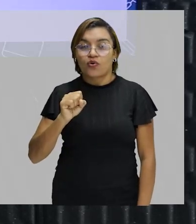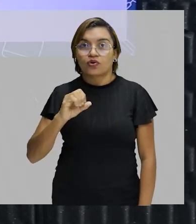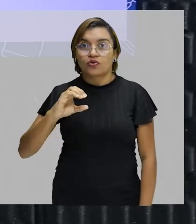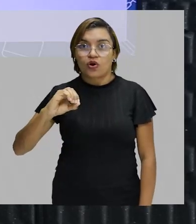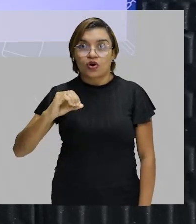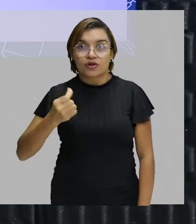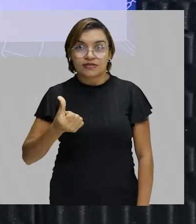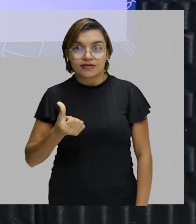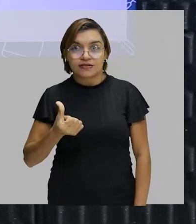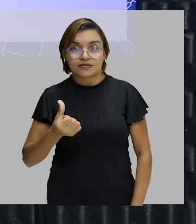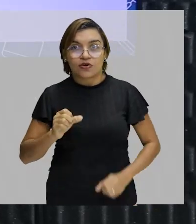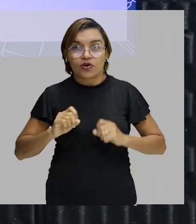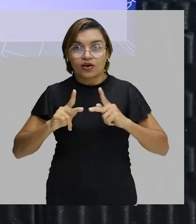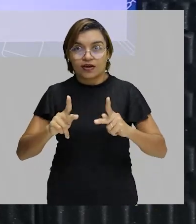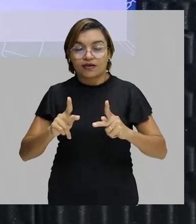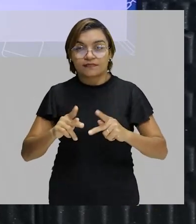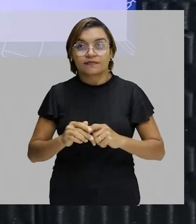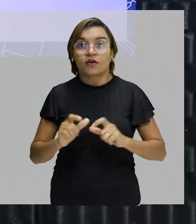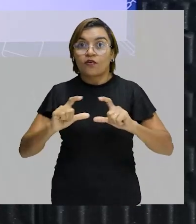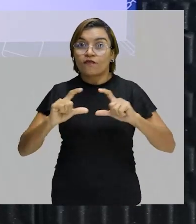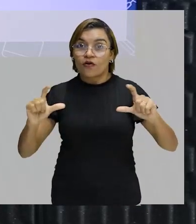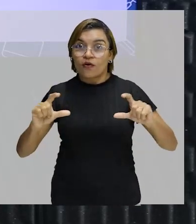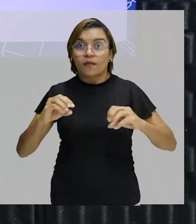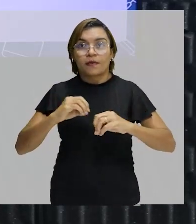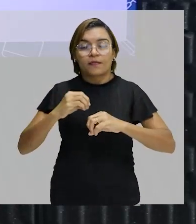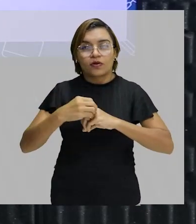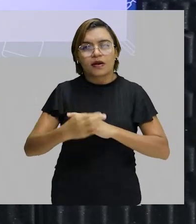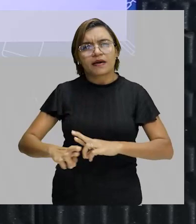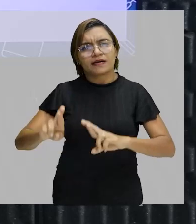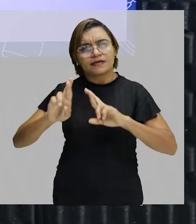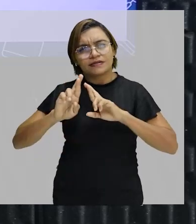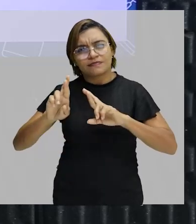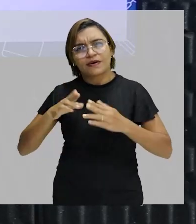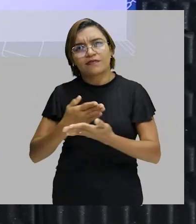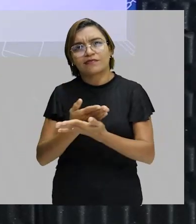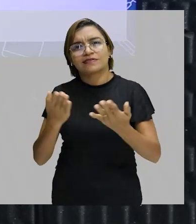C6H8O6, beleza? Fórmula molecular. Espero que vocês tenham